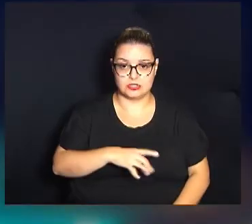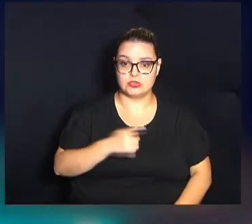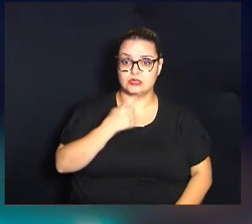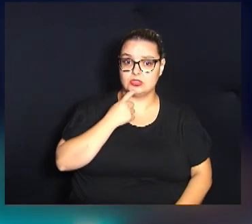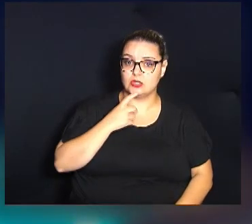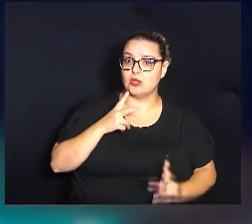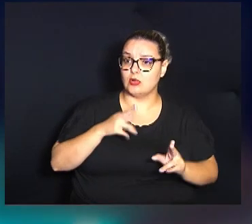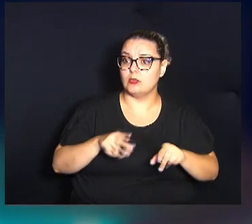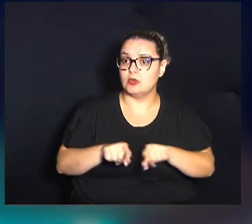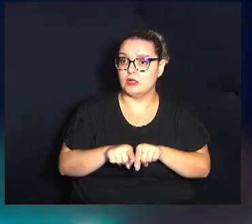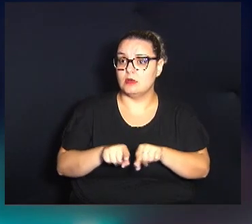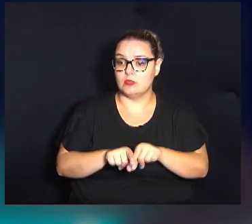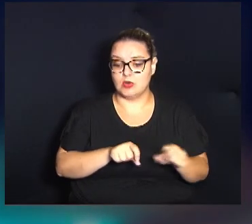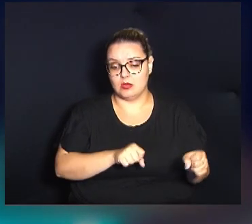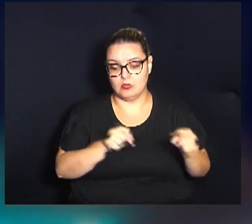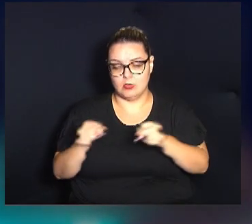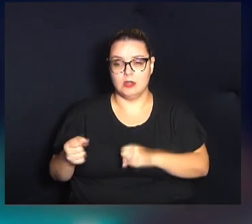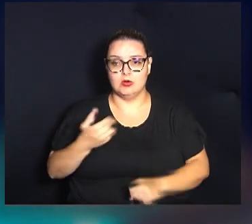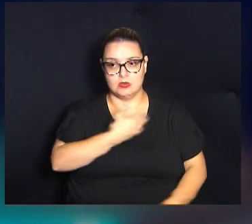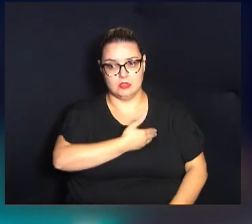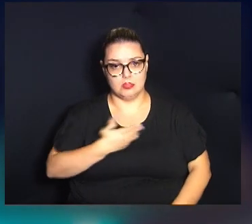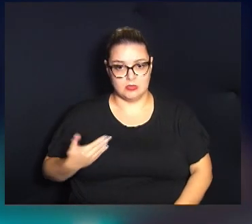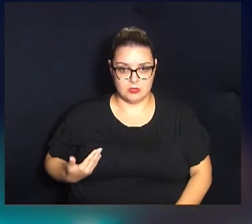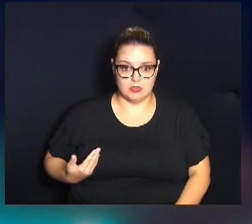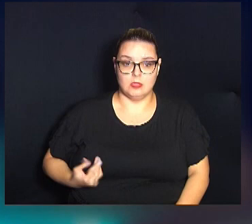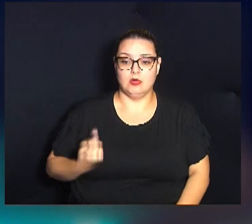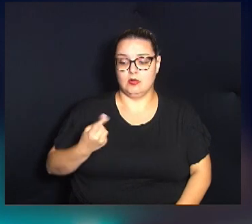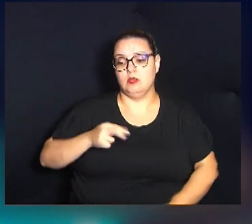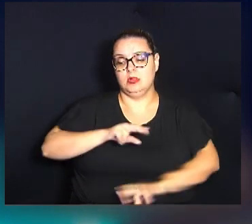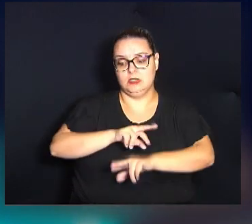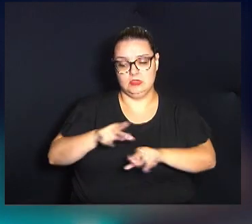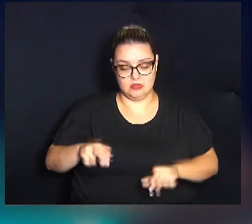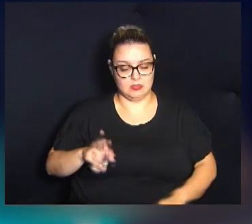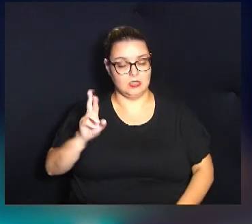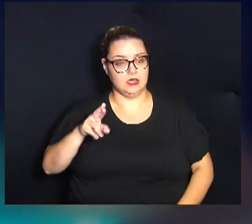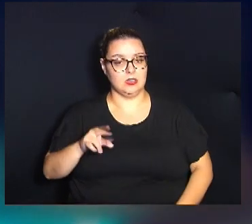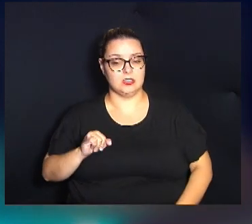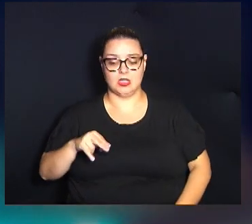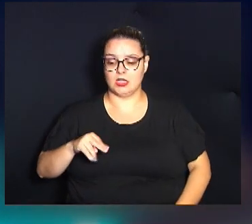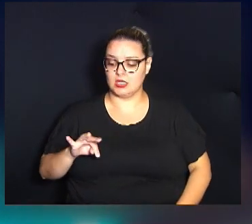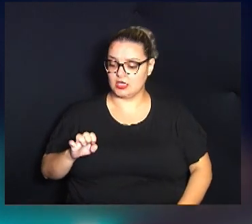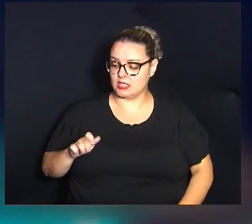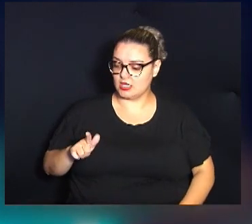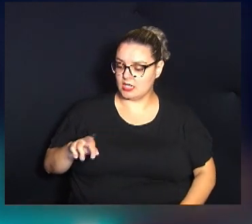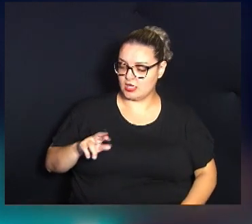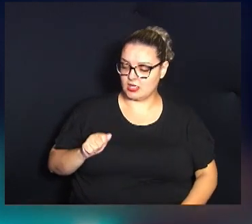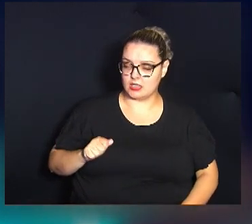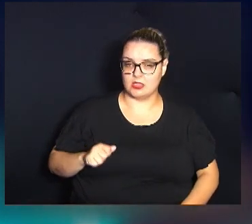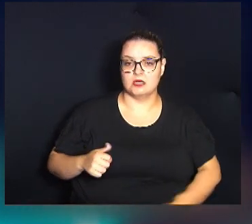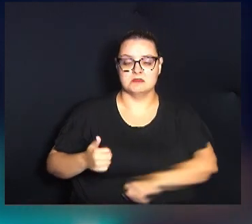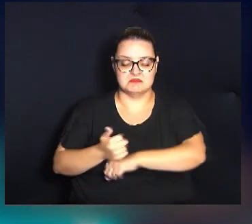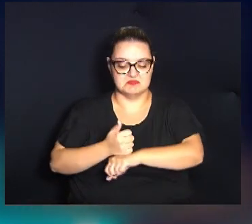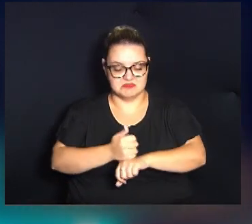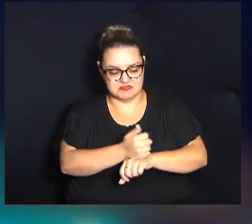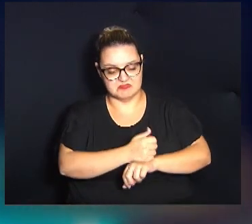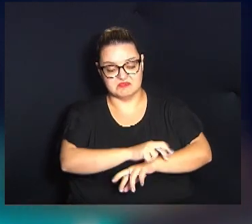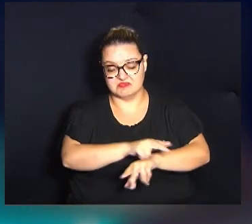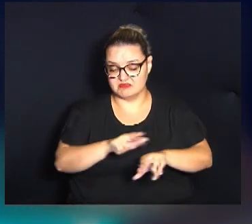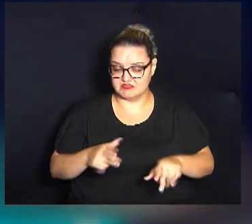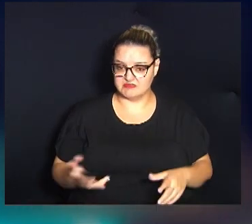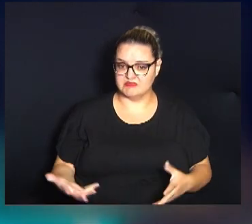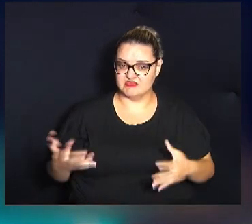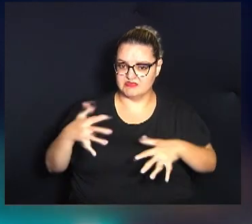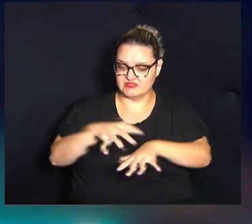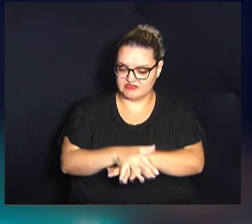quanto perante o poder público. Uma das motivações da Integra é a formação multidisciplinar na área da assistência